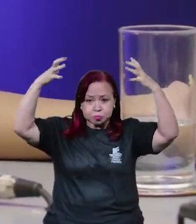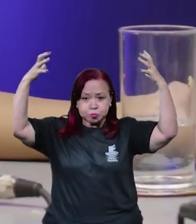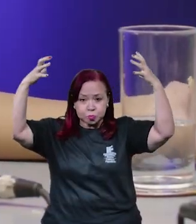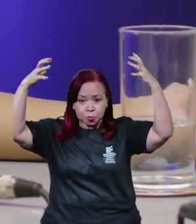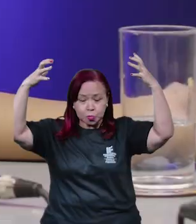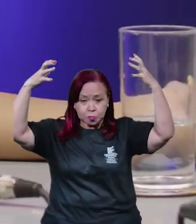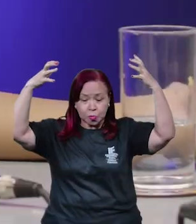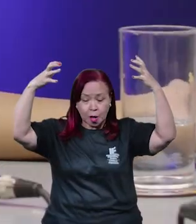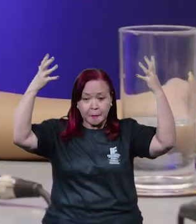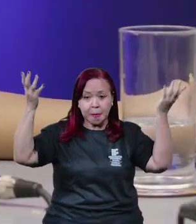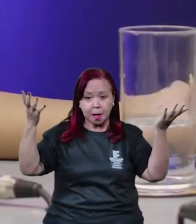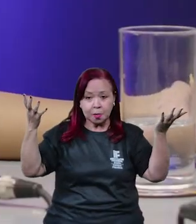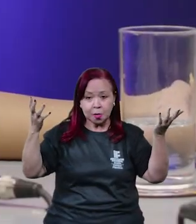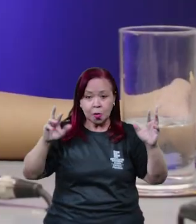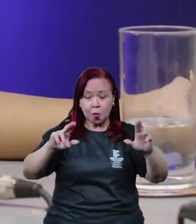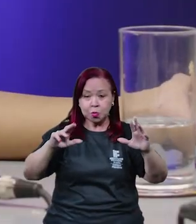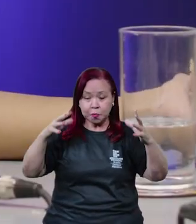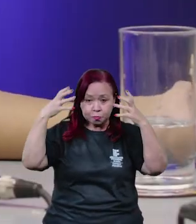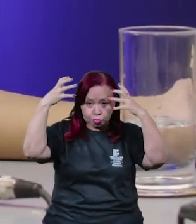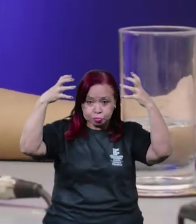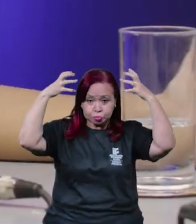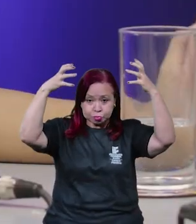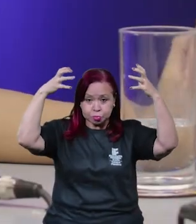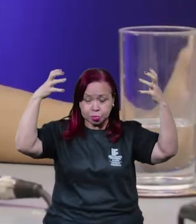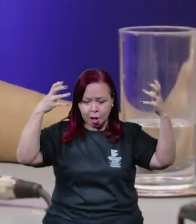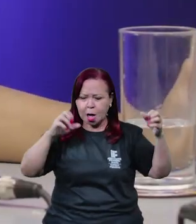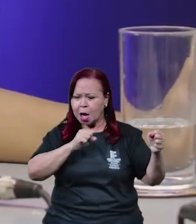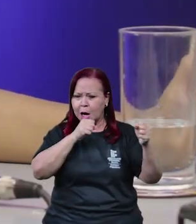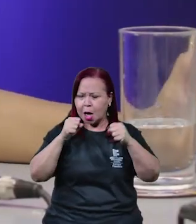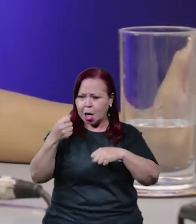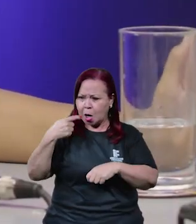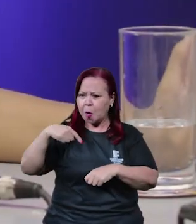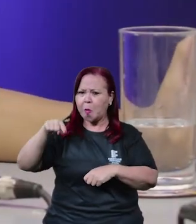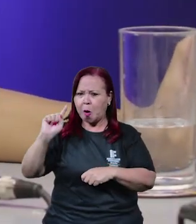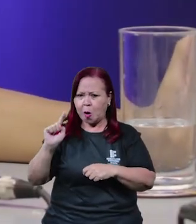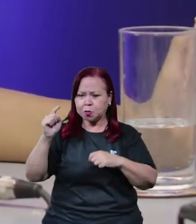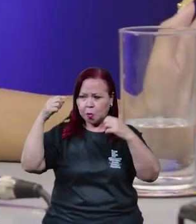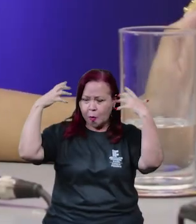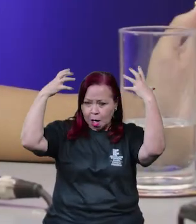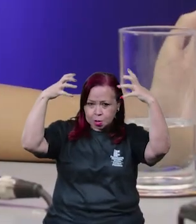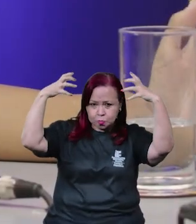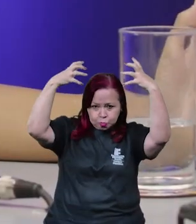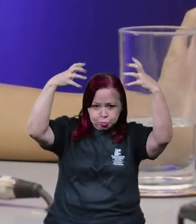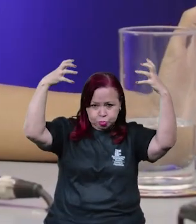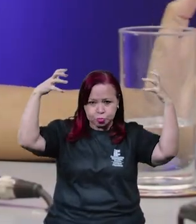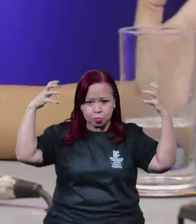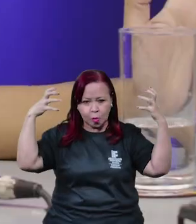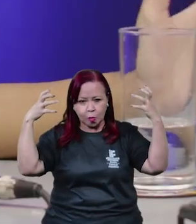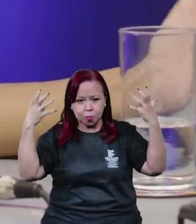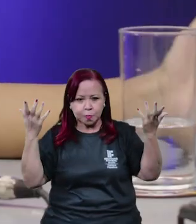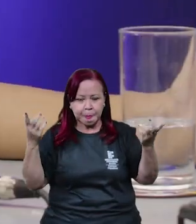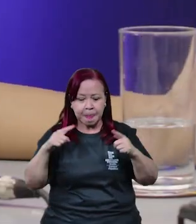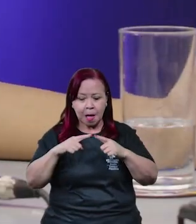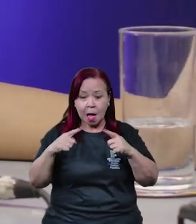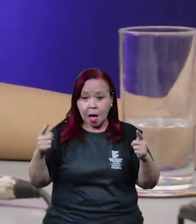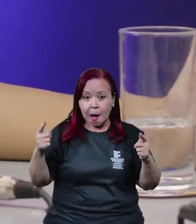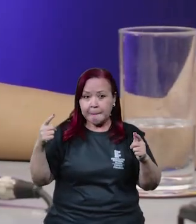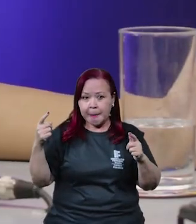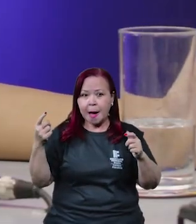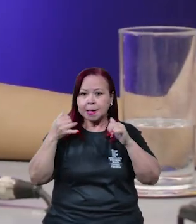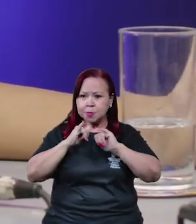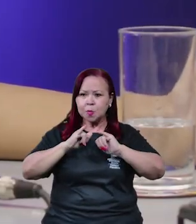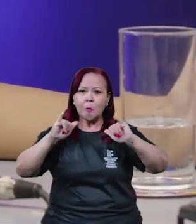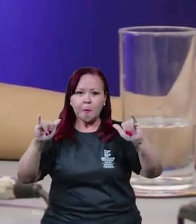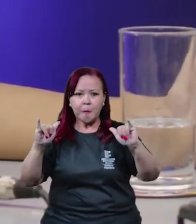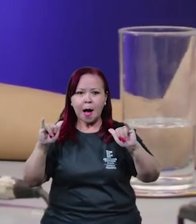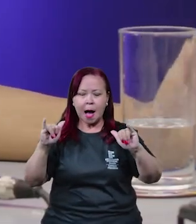na quadril e se eu solto, ele vem na orelha. Eu posso ir com ele Pois é. solto? E aí, mas o marketing principal sempre